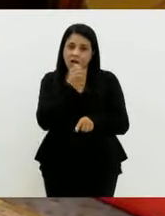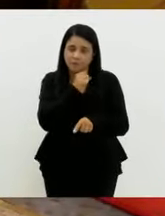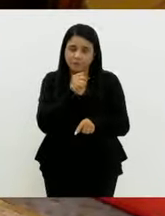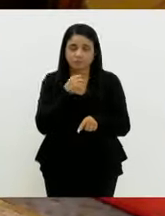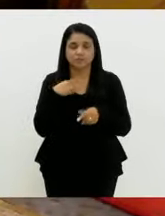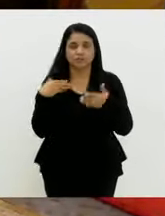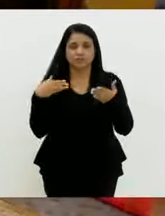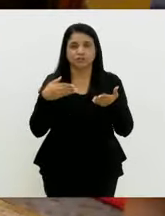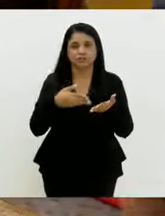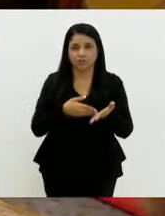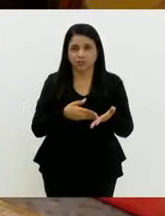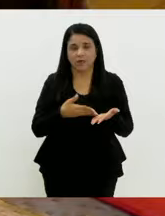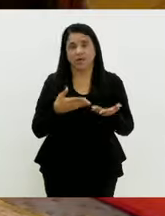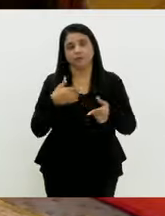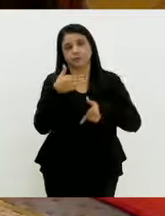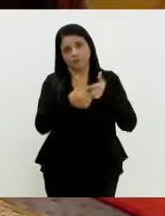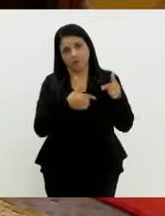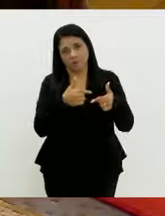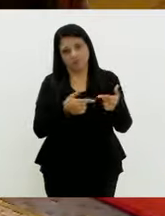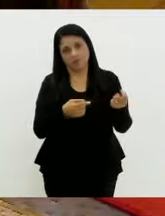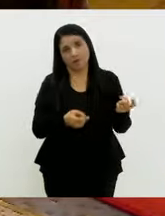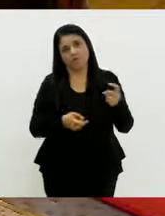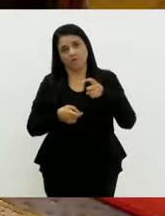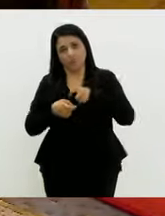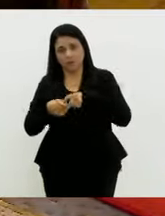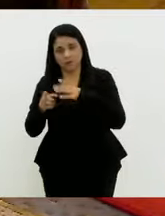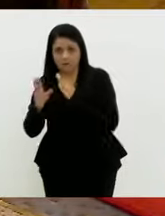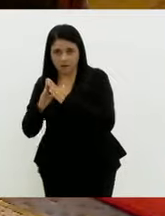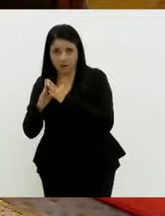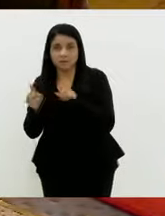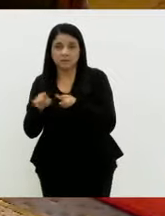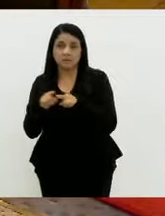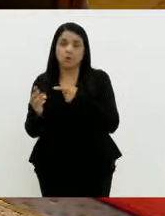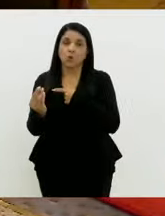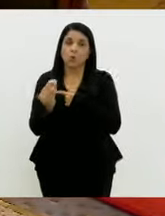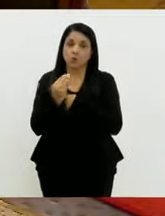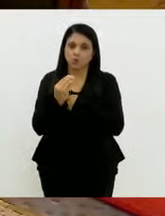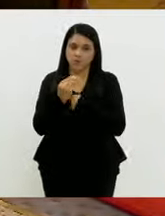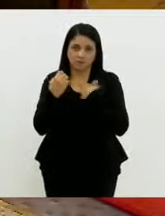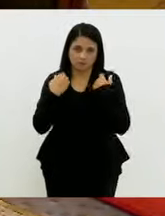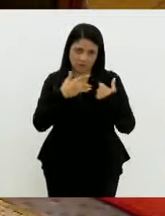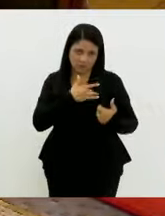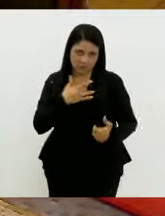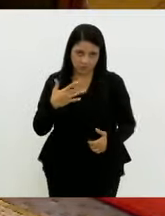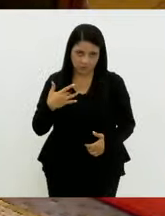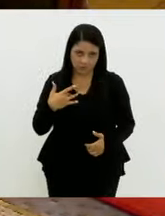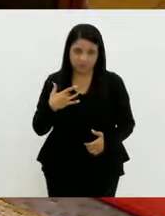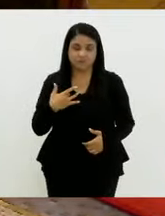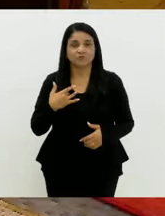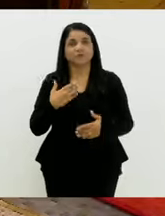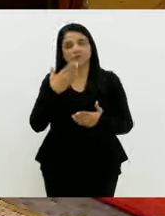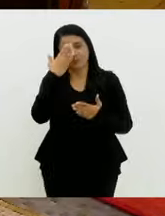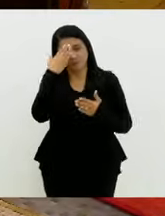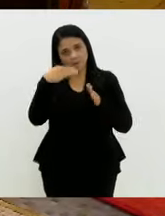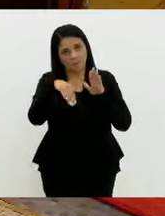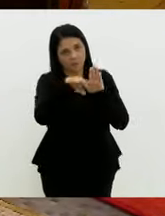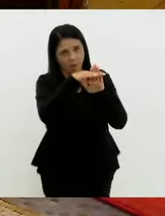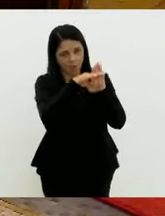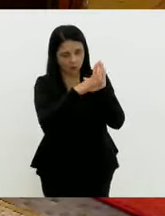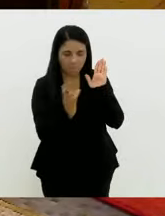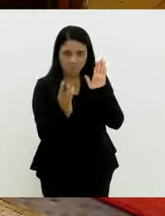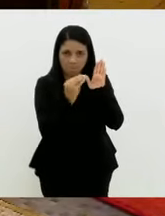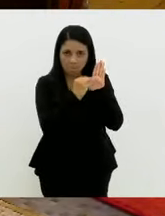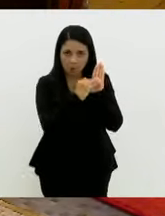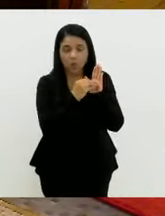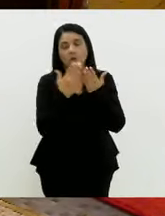seu destino, mas também está cuidando da sua saúde. E muito obrigado por trazer a pauta e agradecer também a todos os colegas